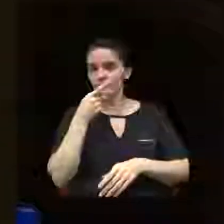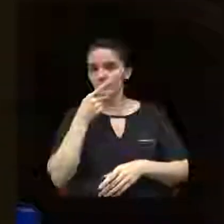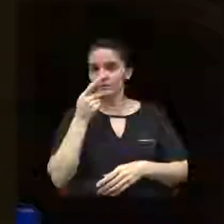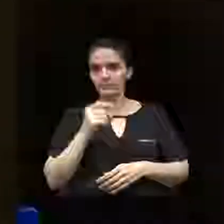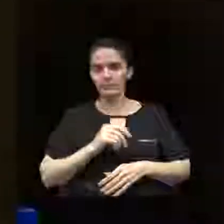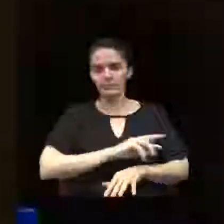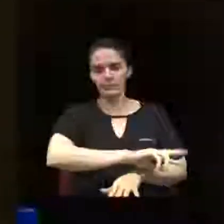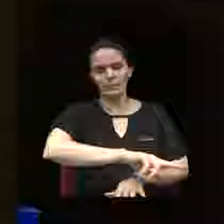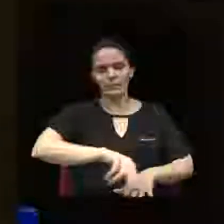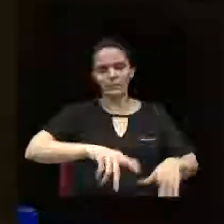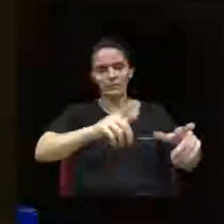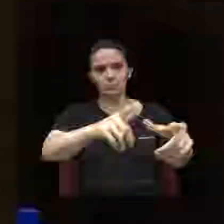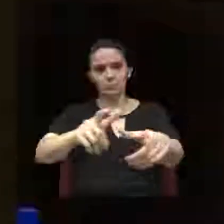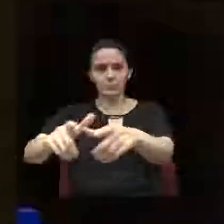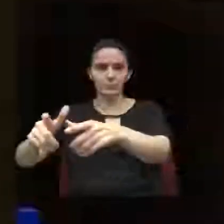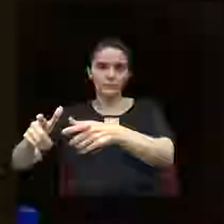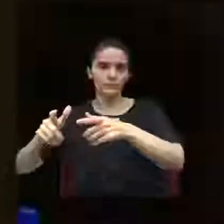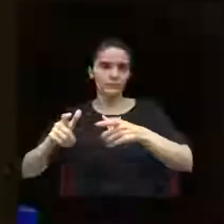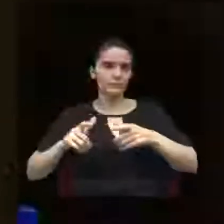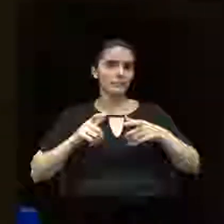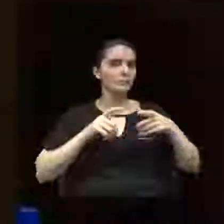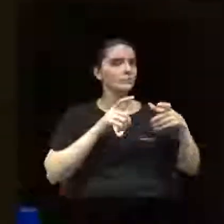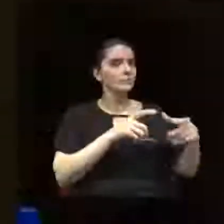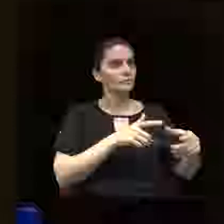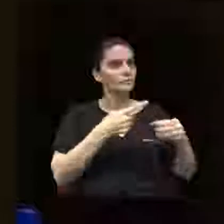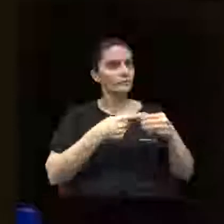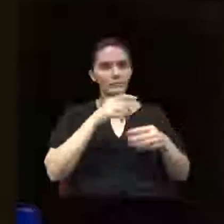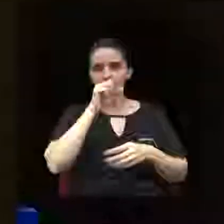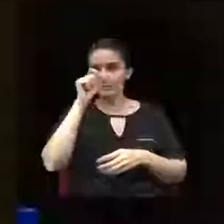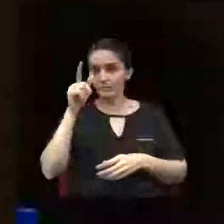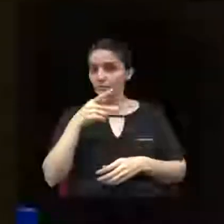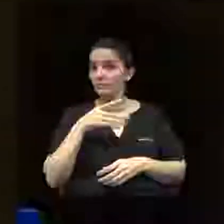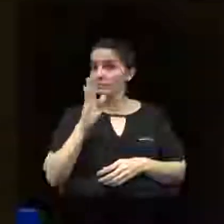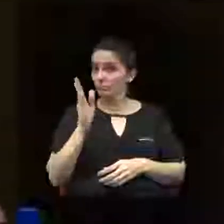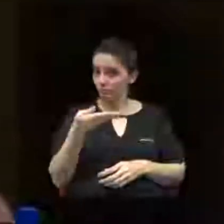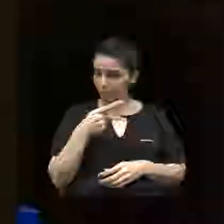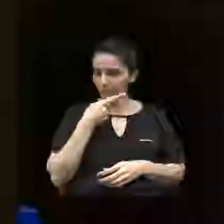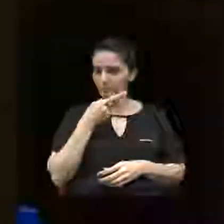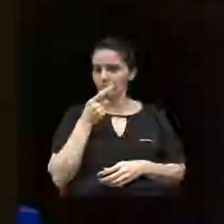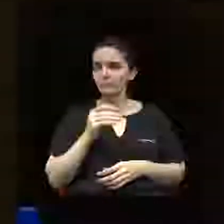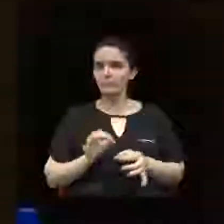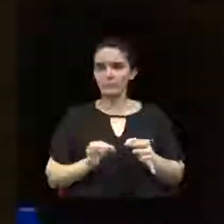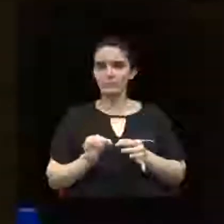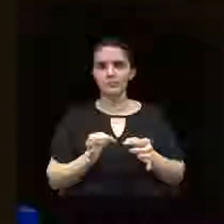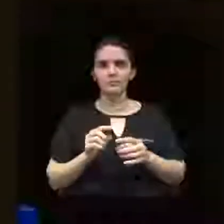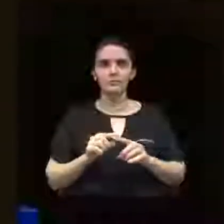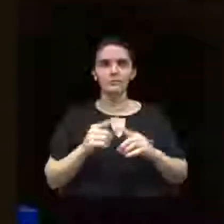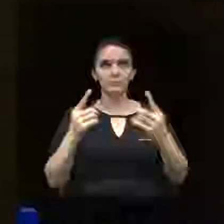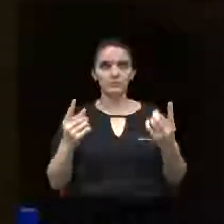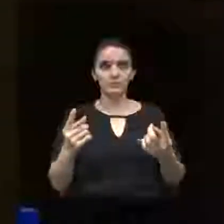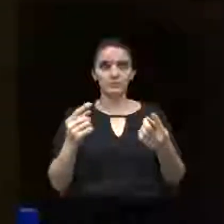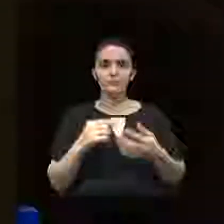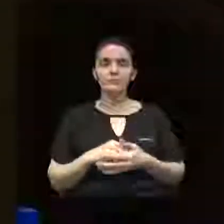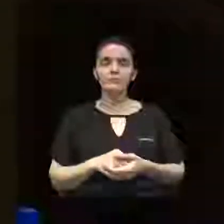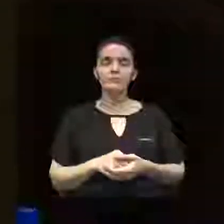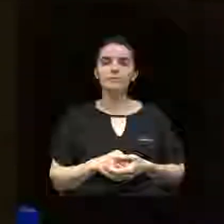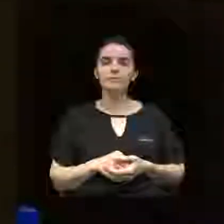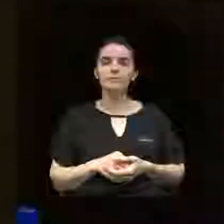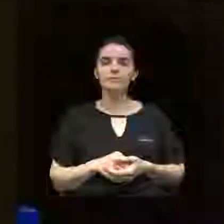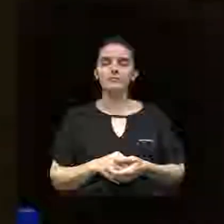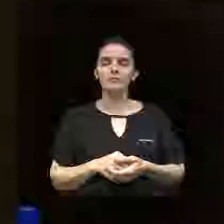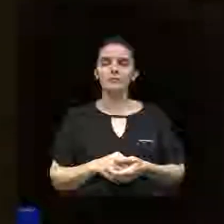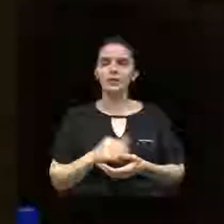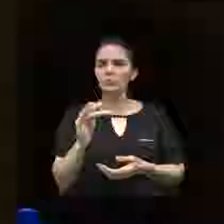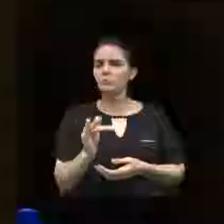lugares que eu já tenho andado por essa cidade já falou no projeto. Então, esse projeto, eu acredito que até aqui, ele é a sua marca. É um projeto que lá